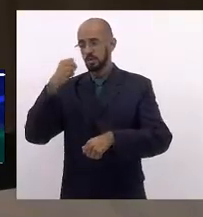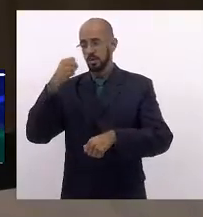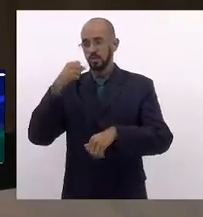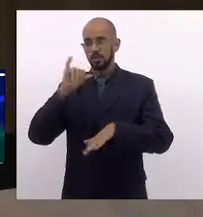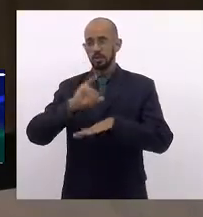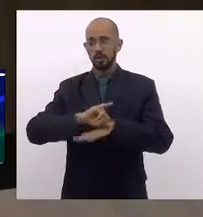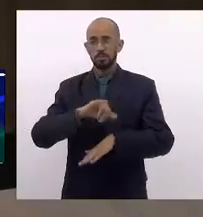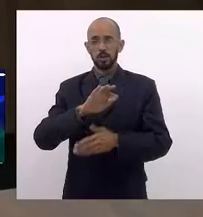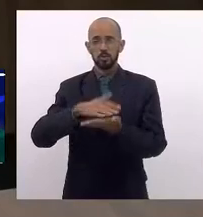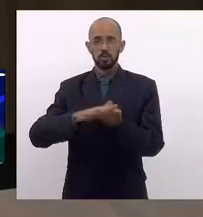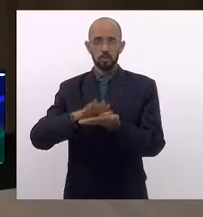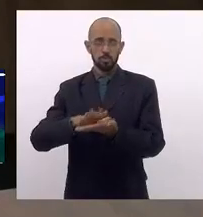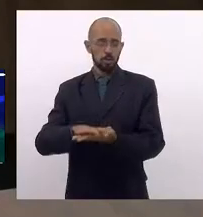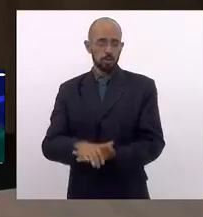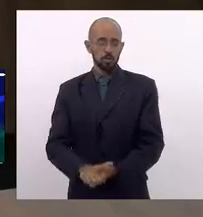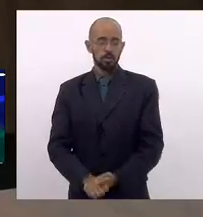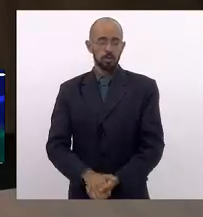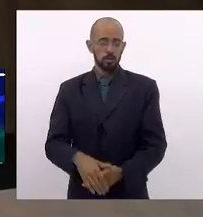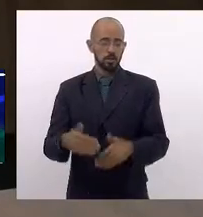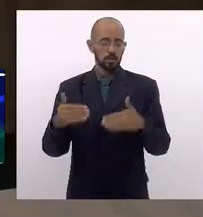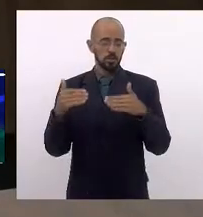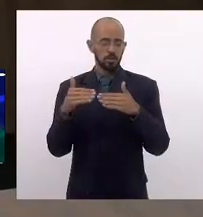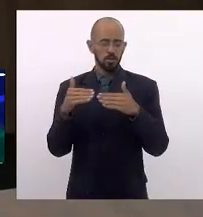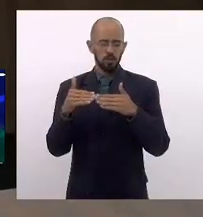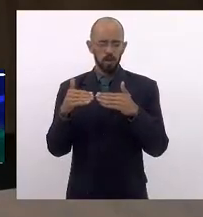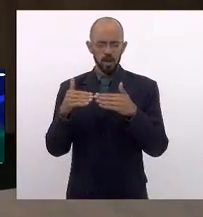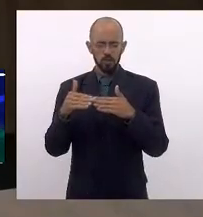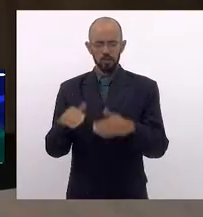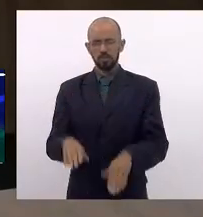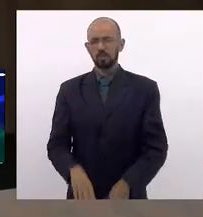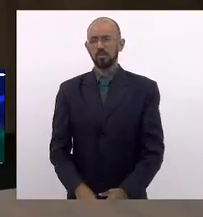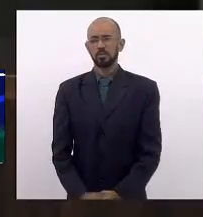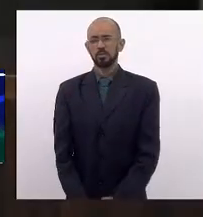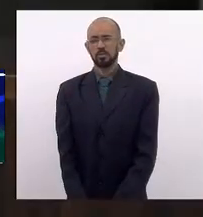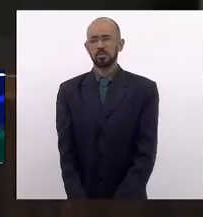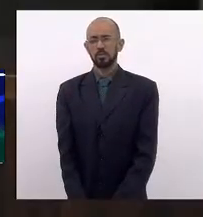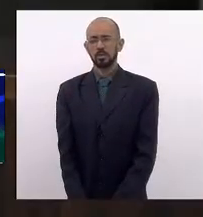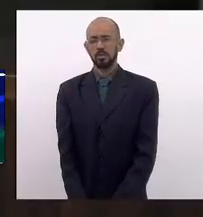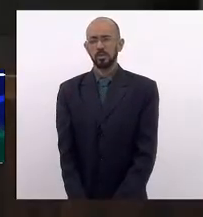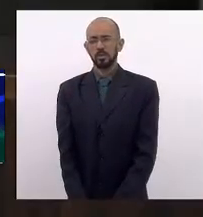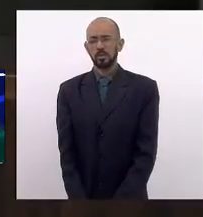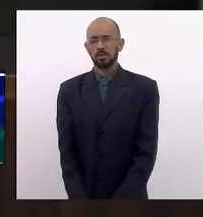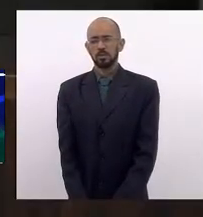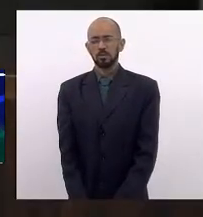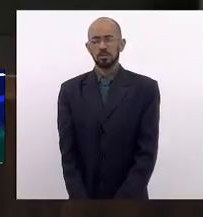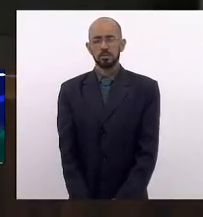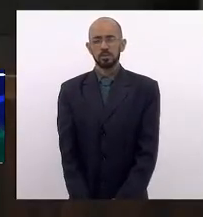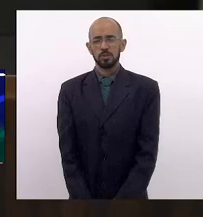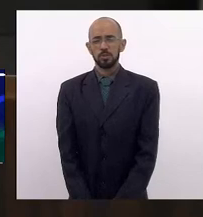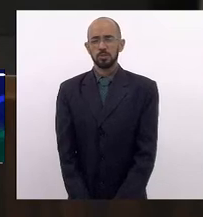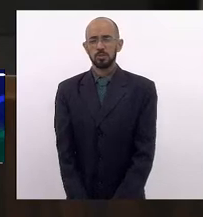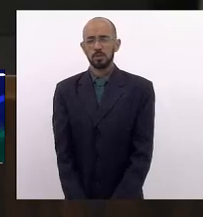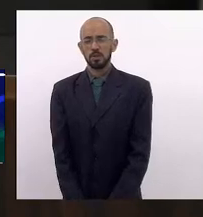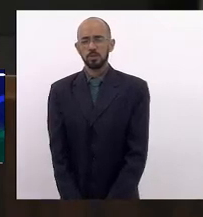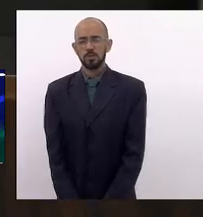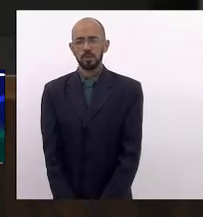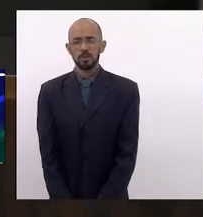capital do Samba parecer meu é favorável E aí